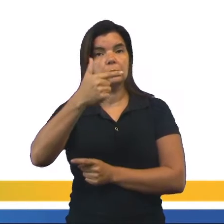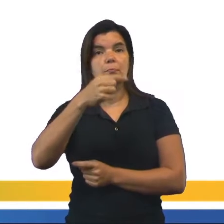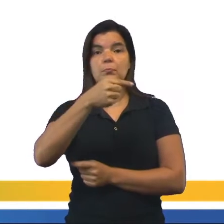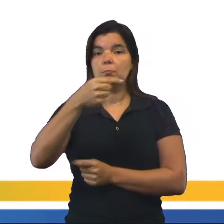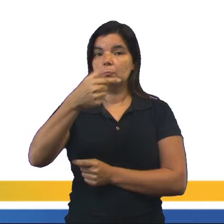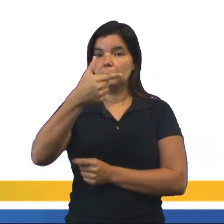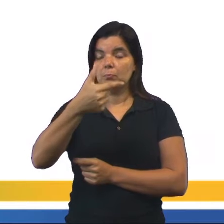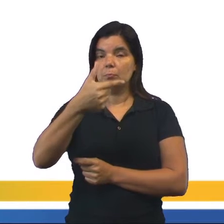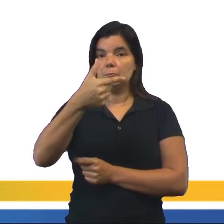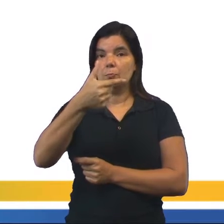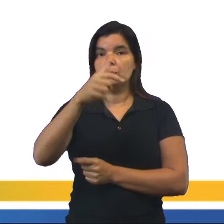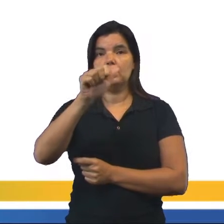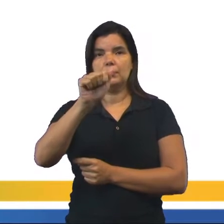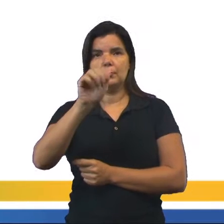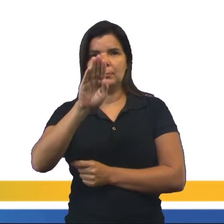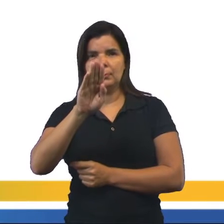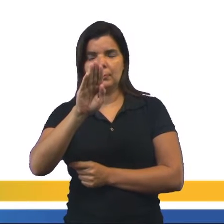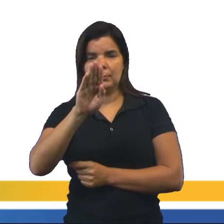quadrado, menos